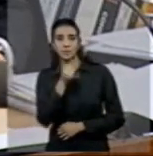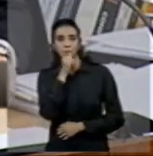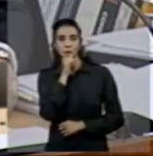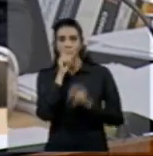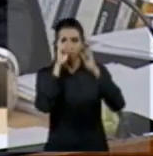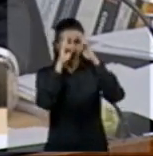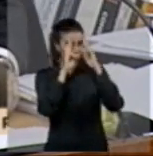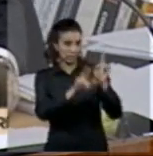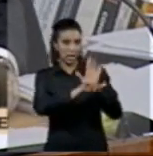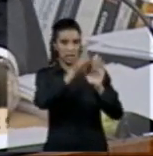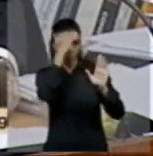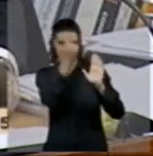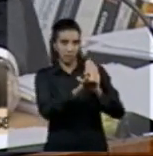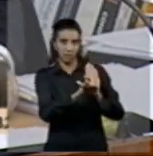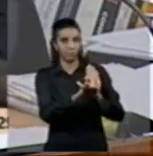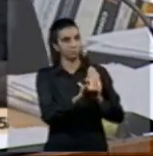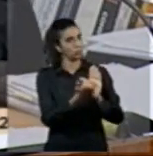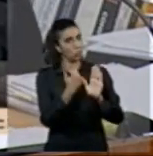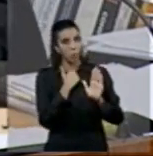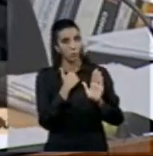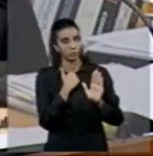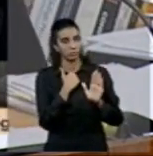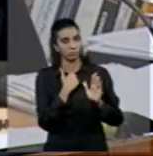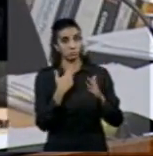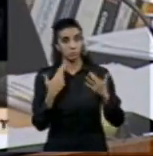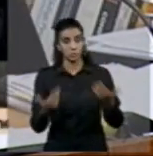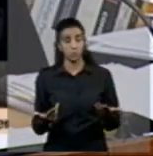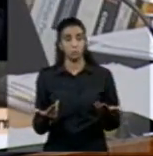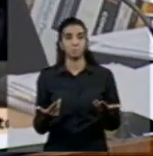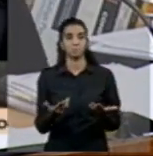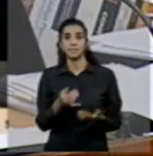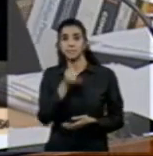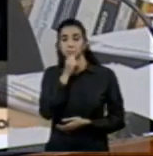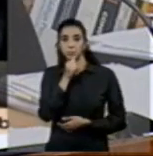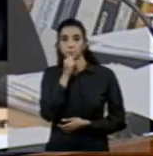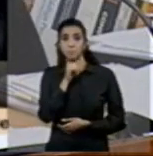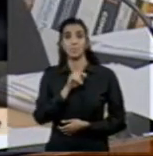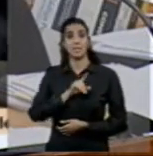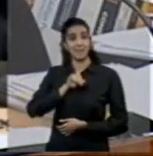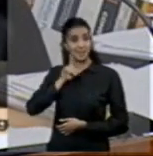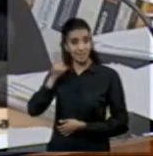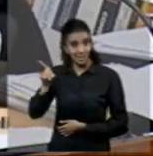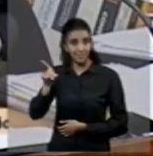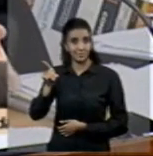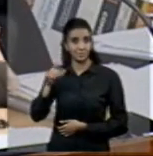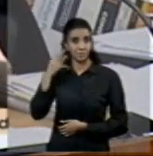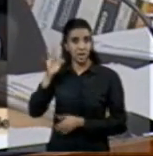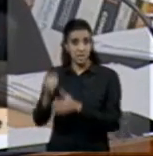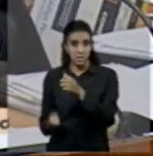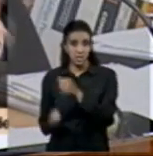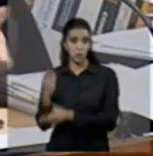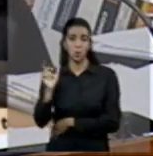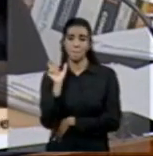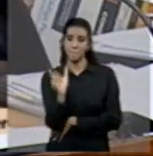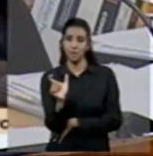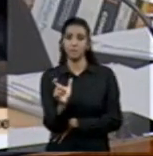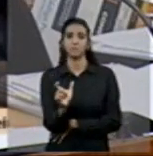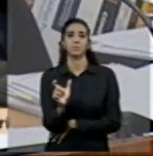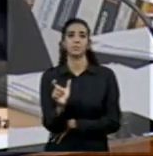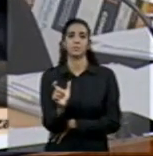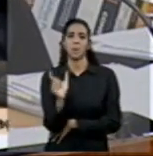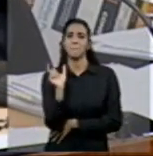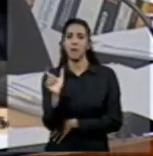à legislação. Ou seja, nem onde foi criado o termo, que é marchandage, né?